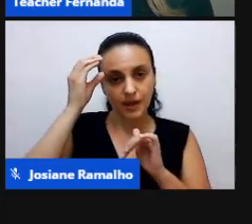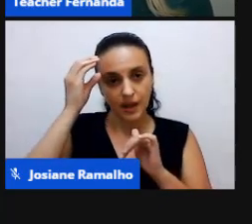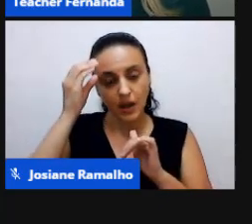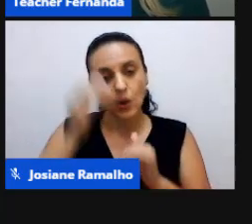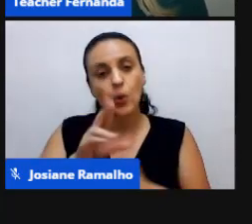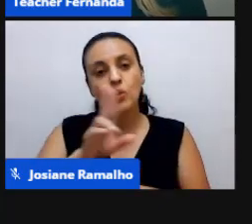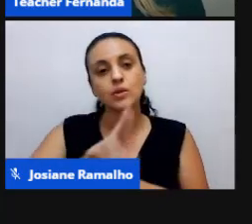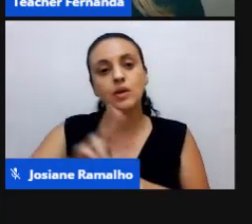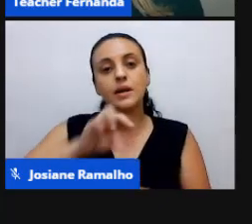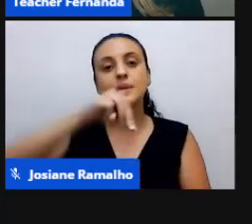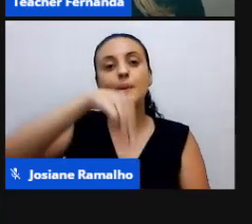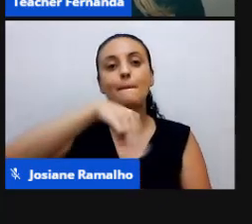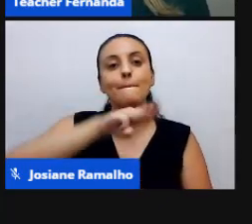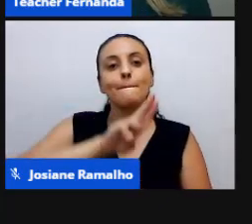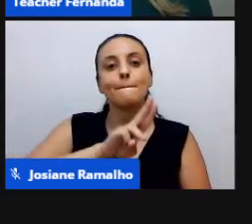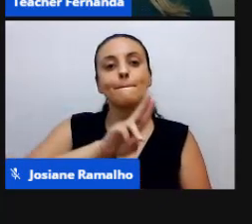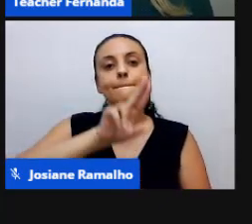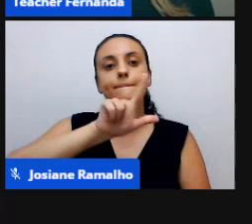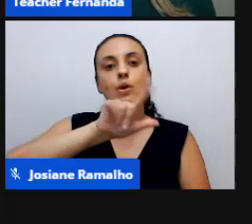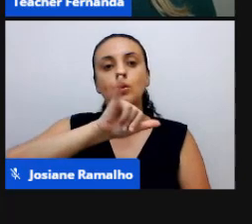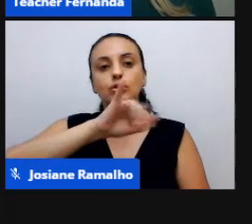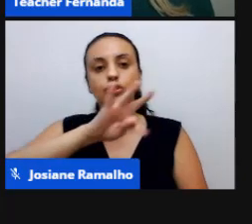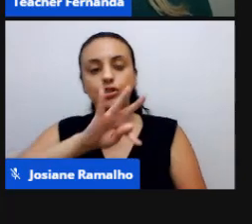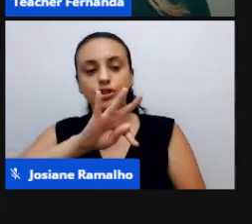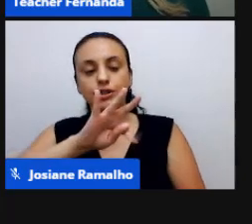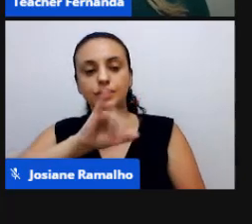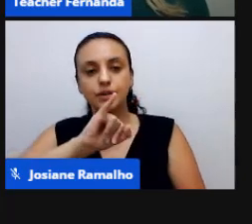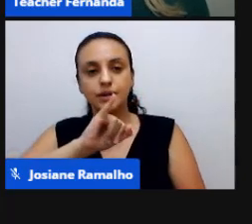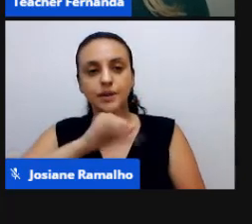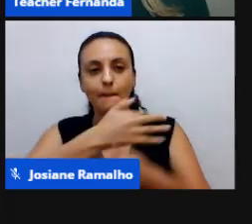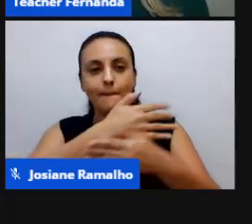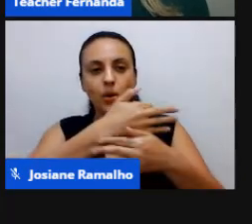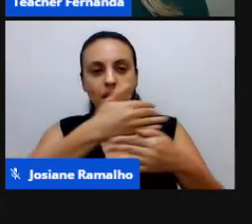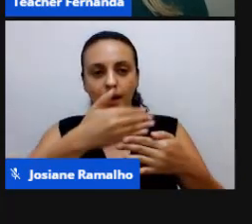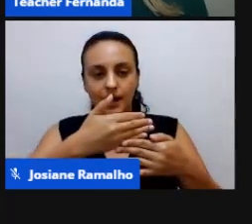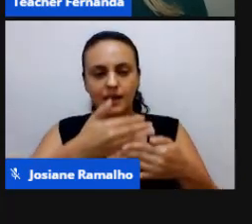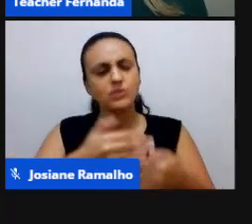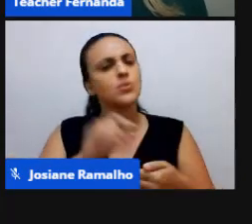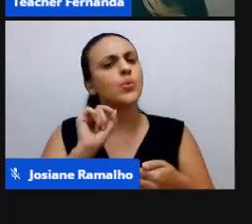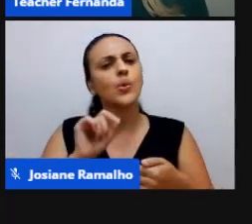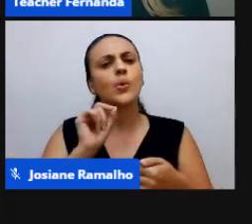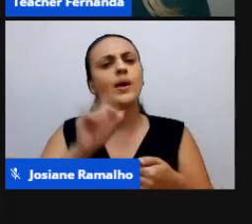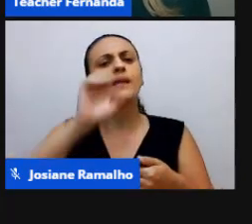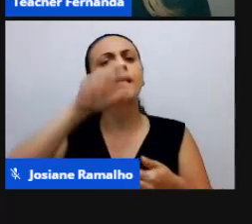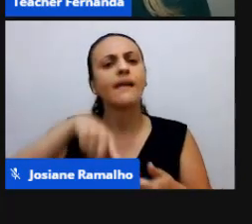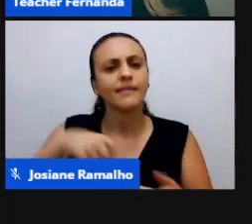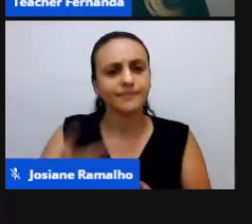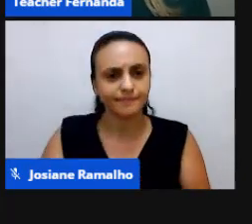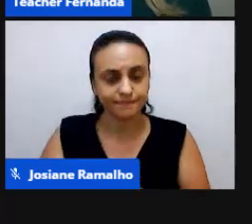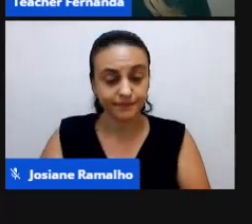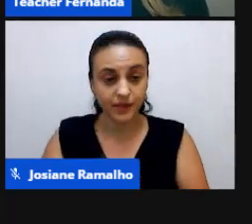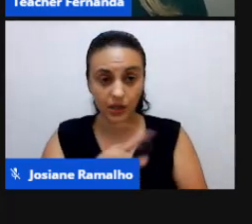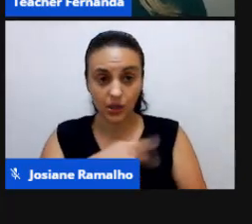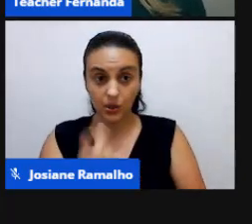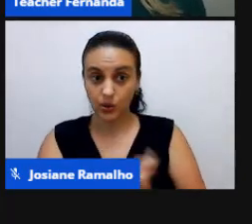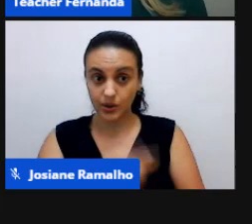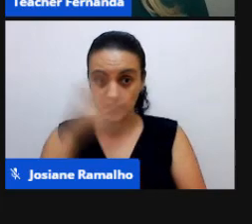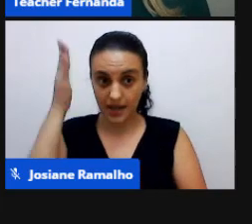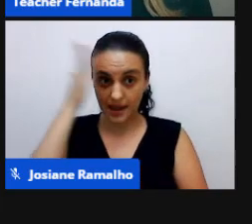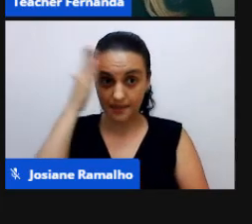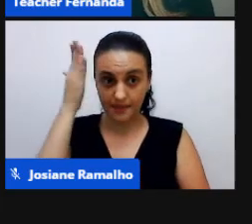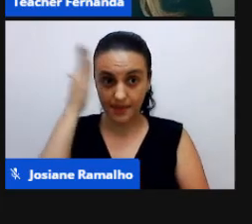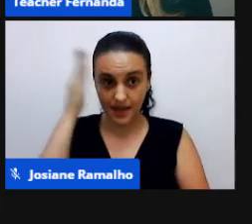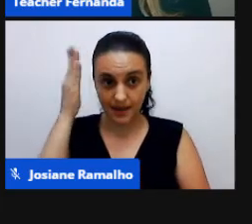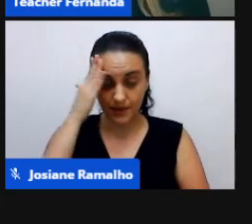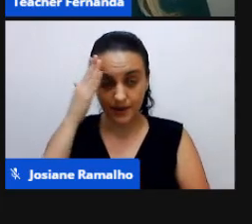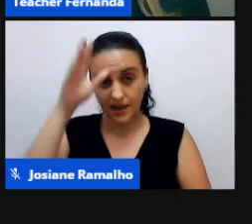seria multimodalidades? Bom, nós sabemos que nós aprendemos por meio da escrita, mas